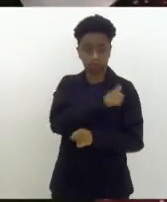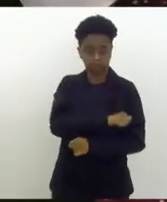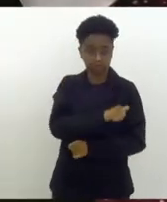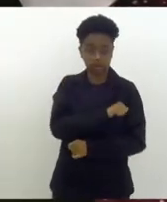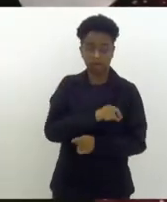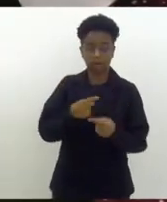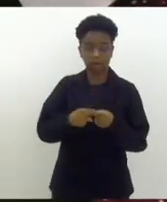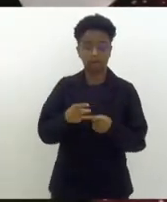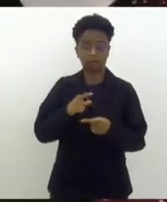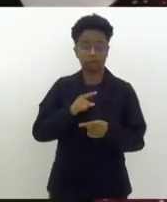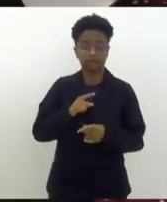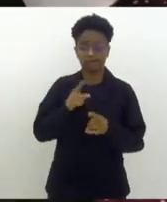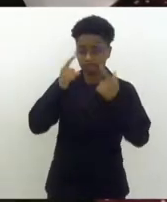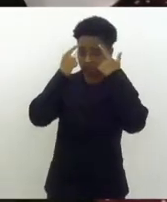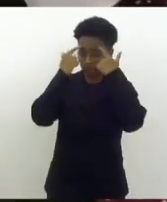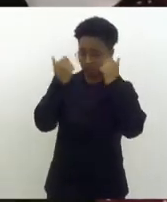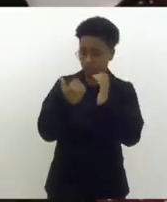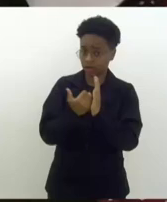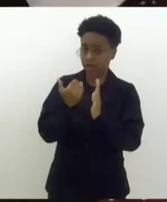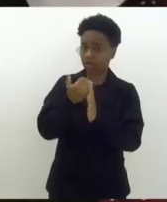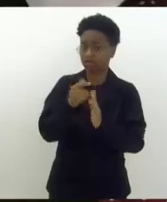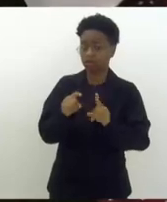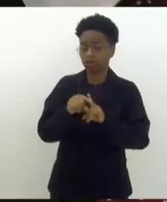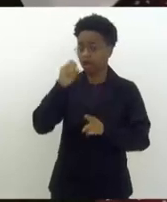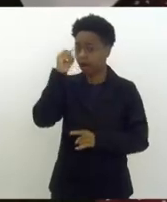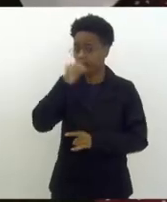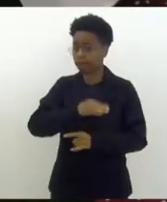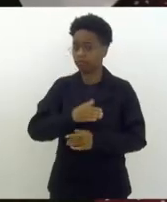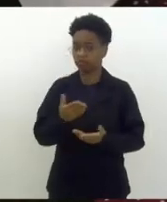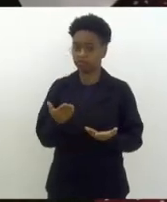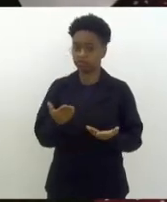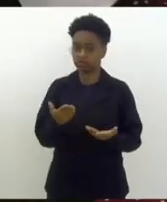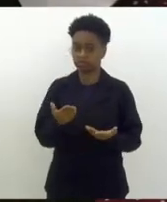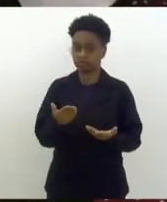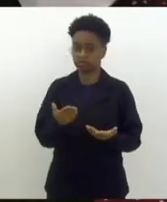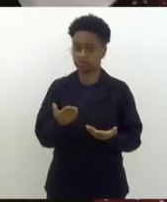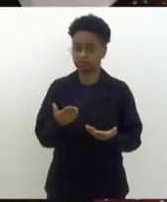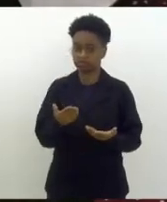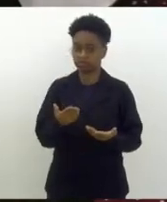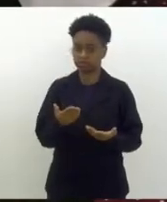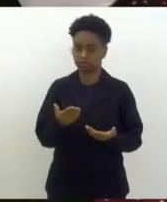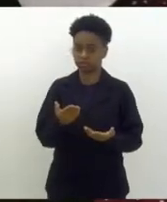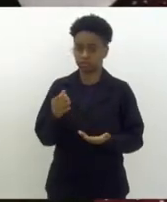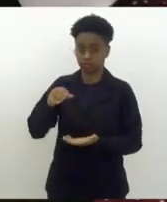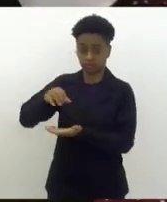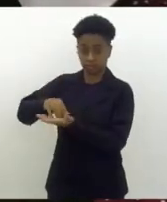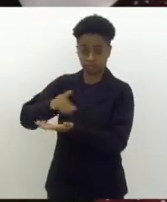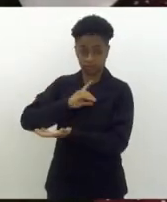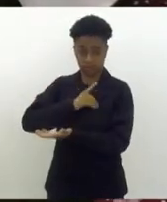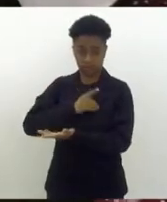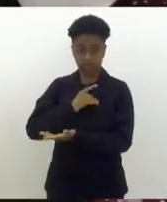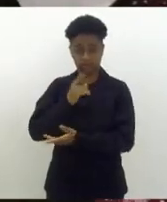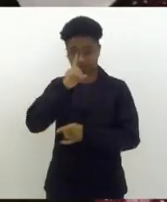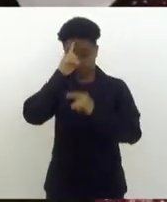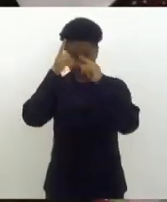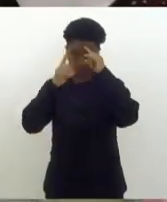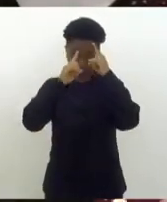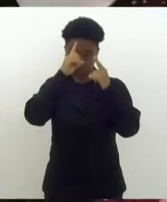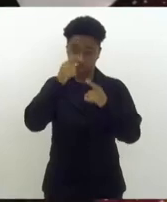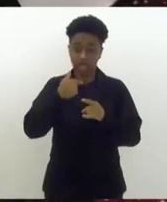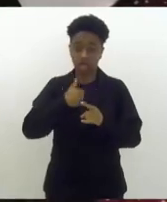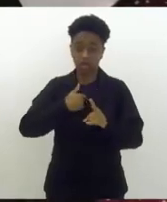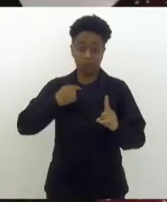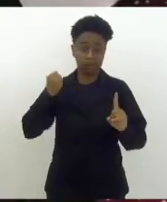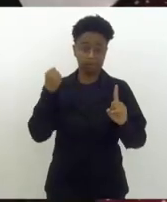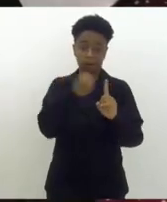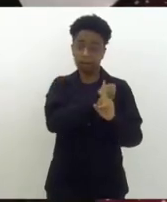de tanta violência de tanta abuso de autoridade na delegacia inventou quando eu tava vindo embora que eu